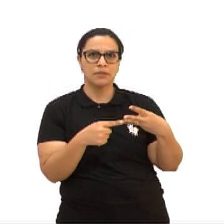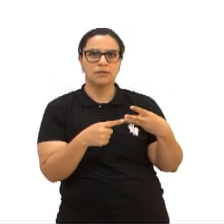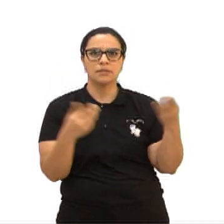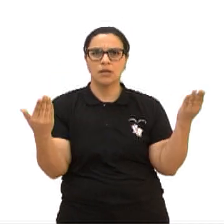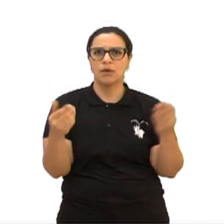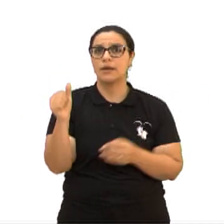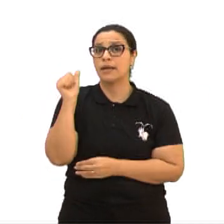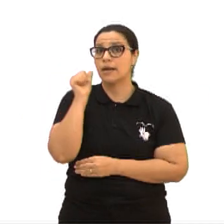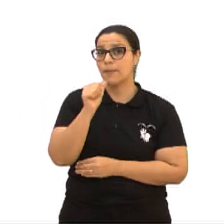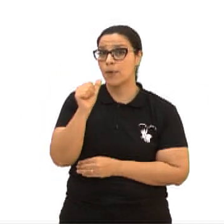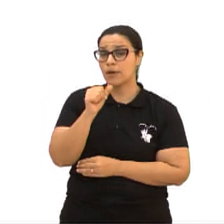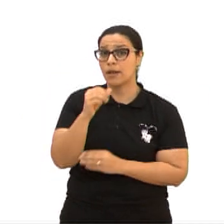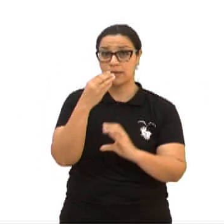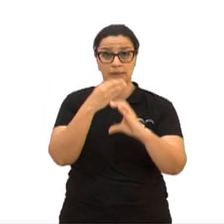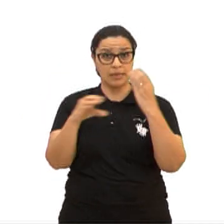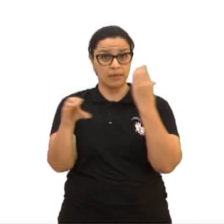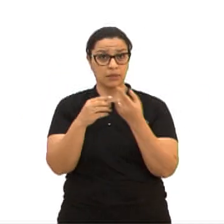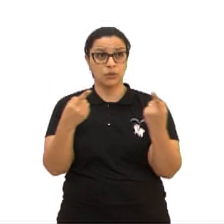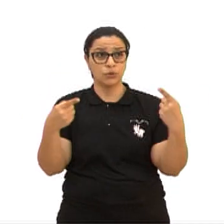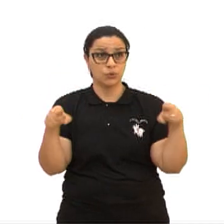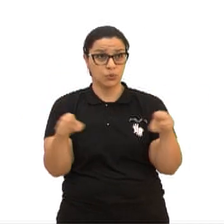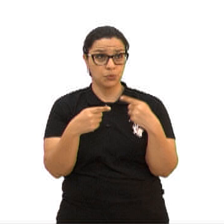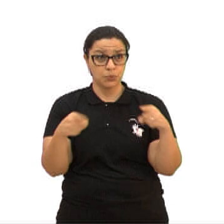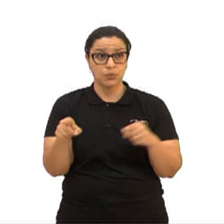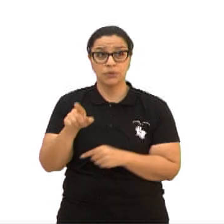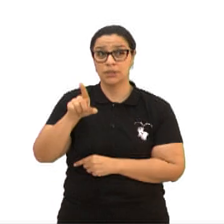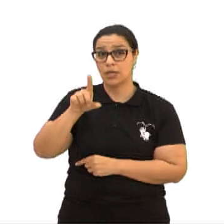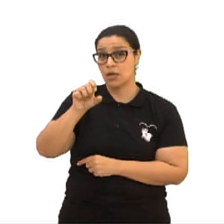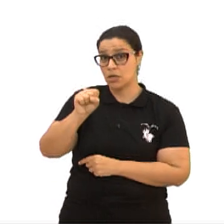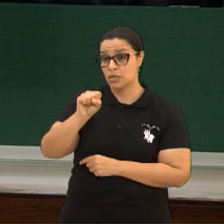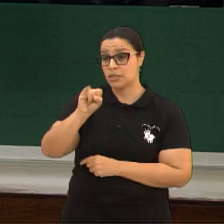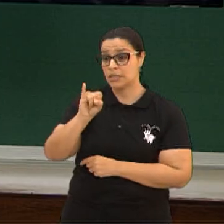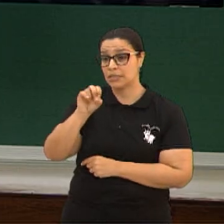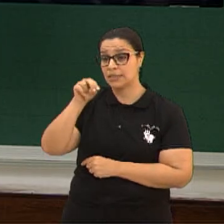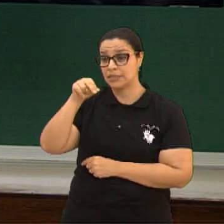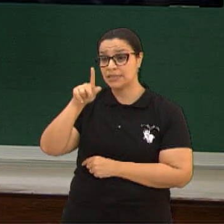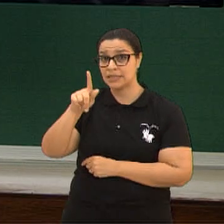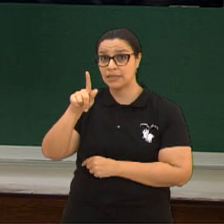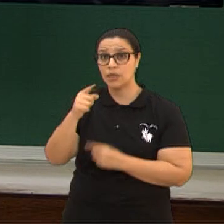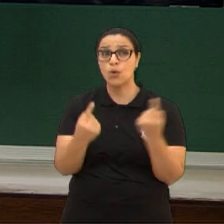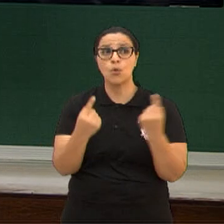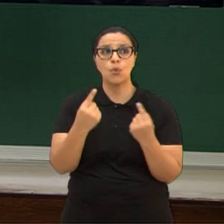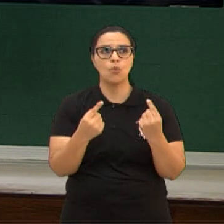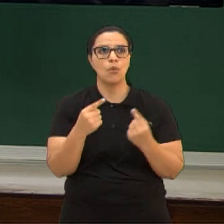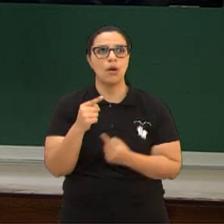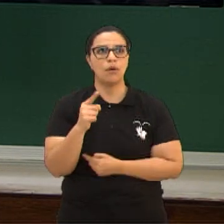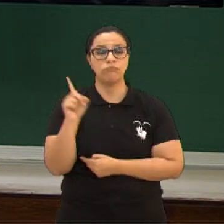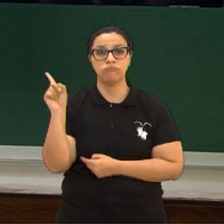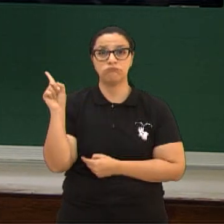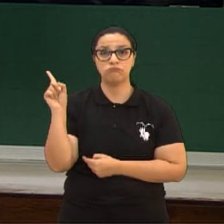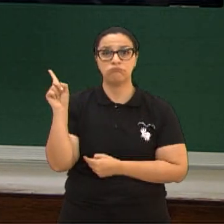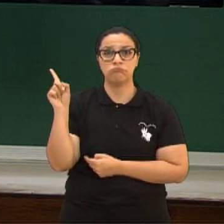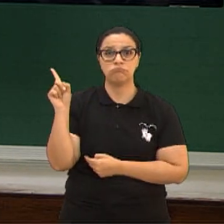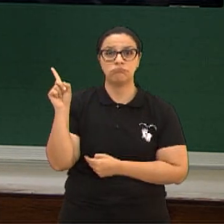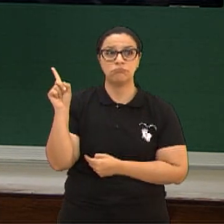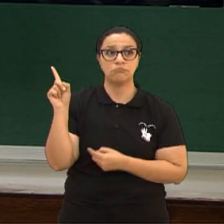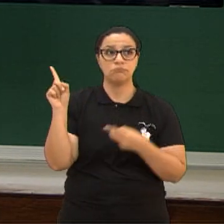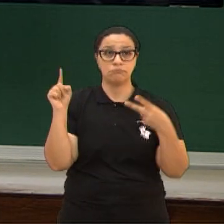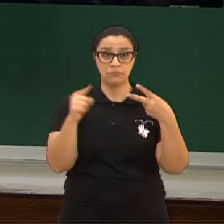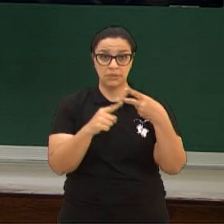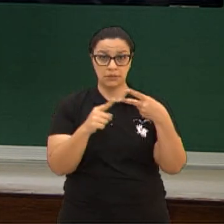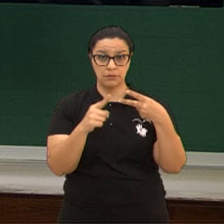está cantando uma música. O verbo é sing. Opções. Singing, com 2